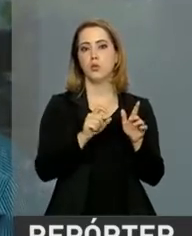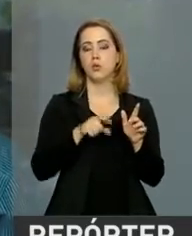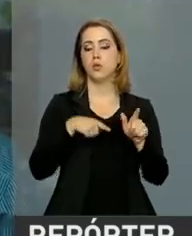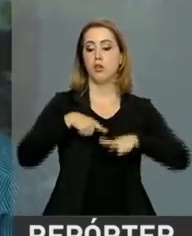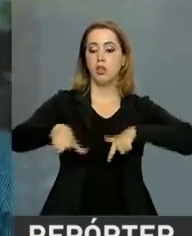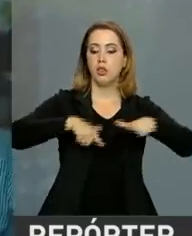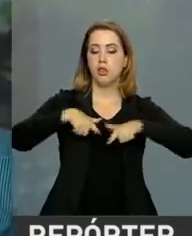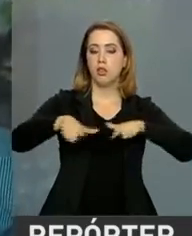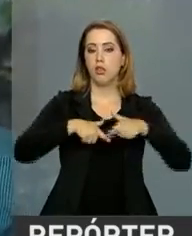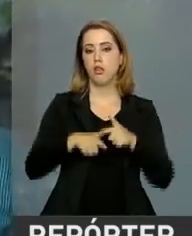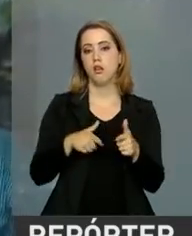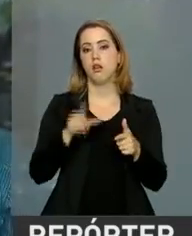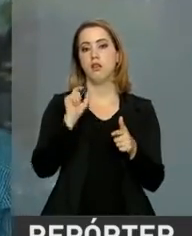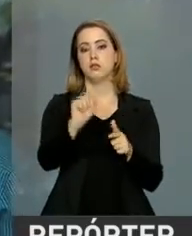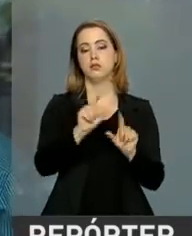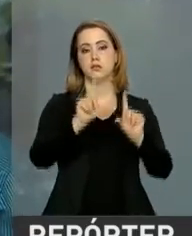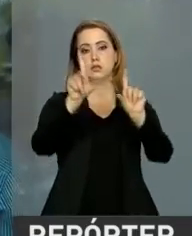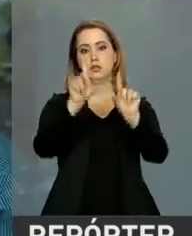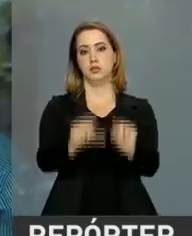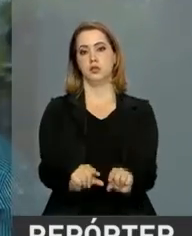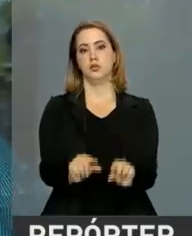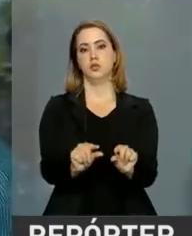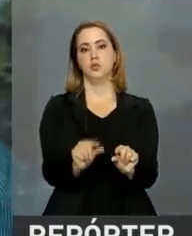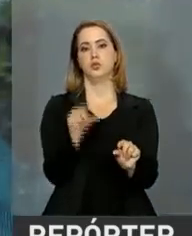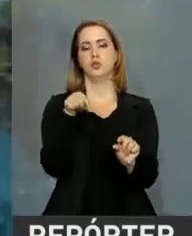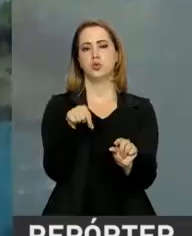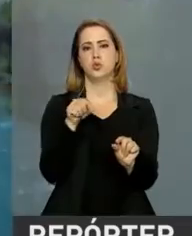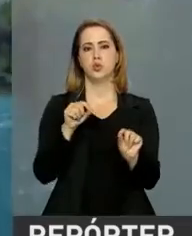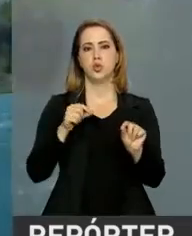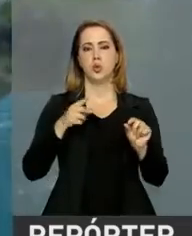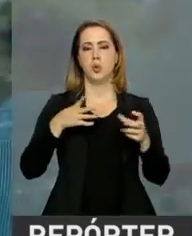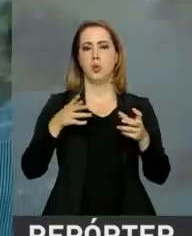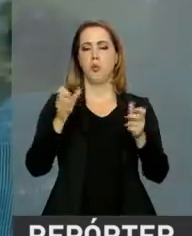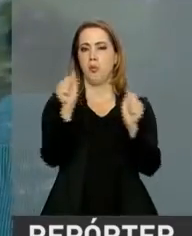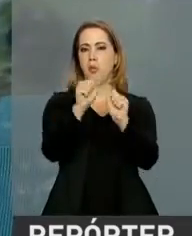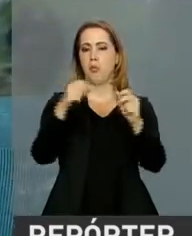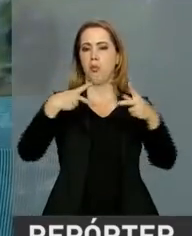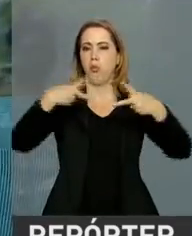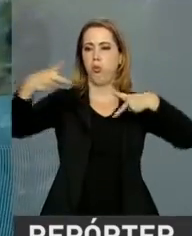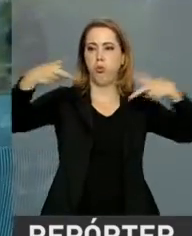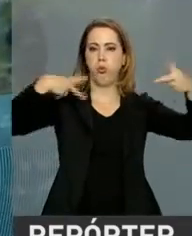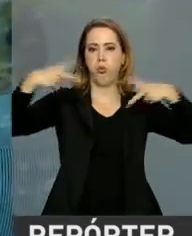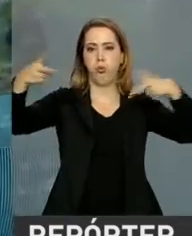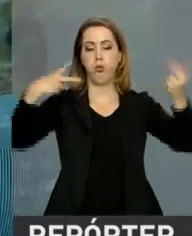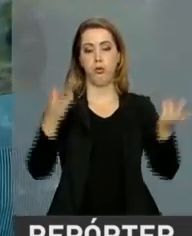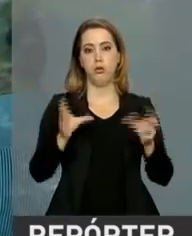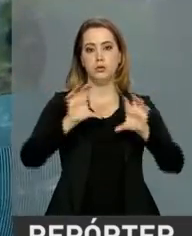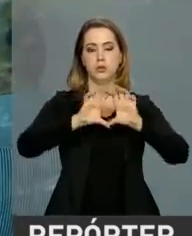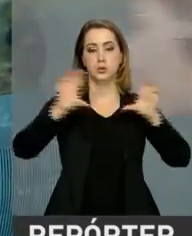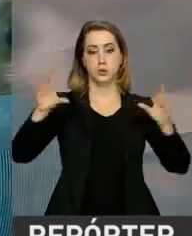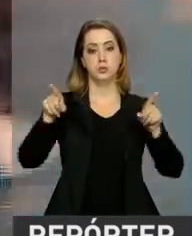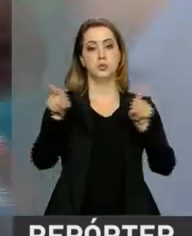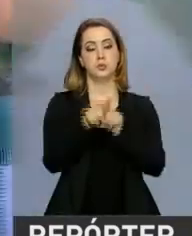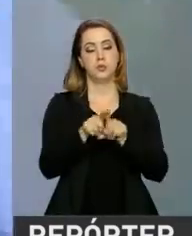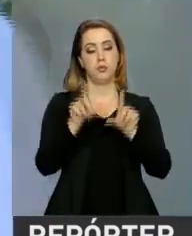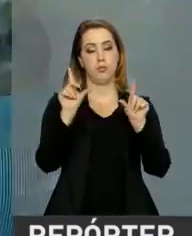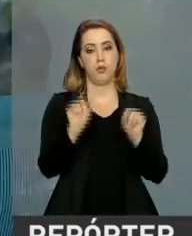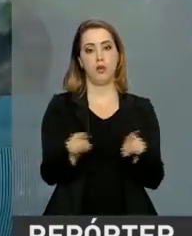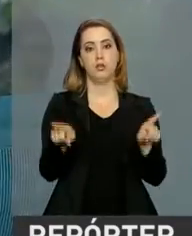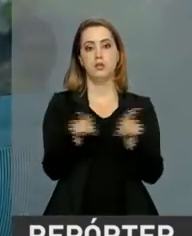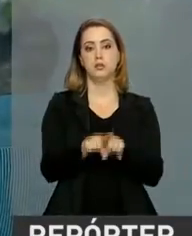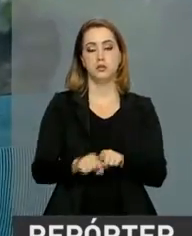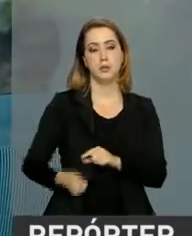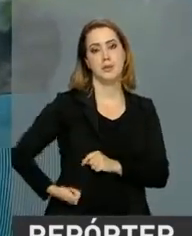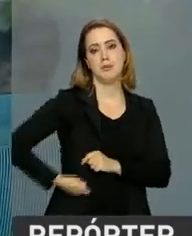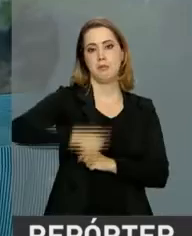insumos que reduzam a emissão de gases que têm impacto no efeito estufa e também para desenvolver sistemas